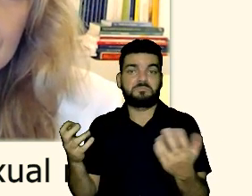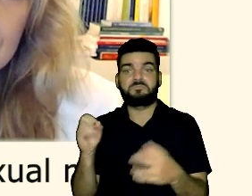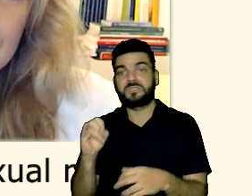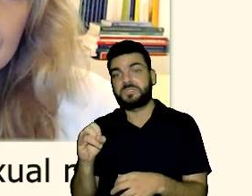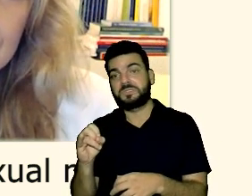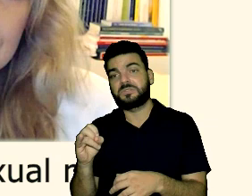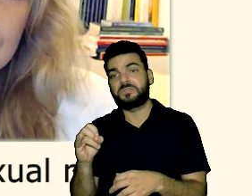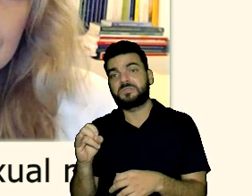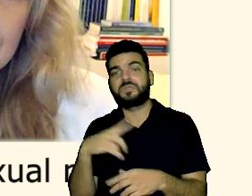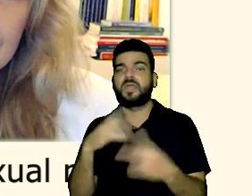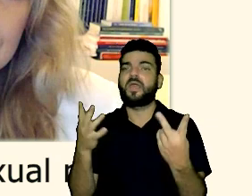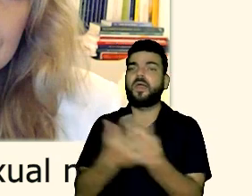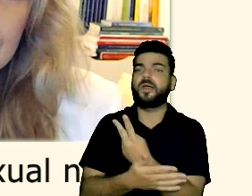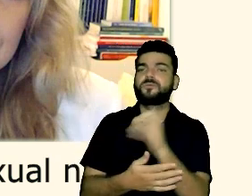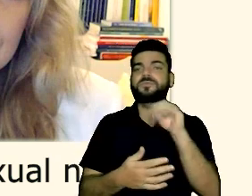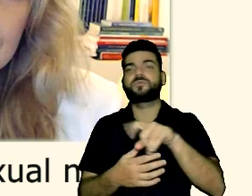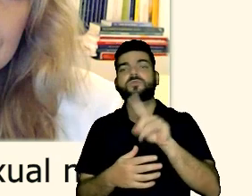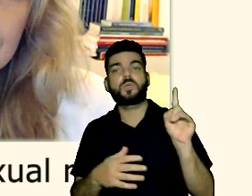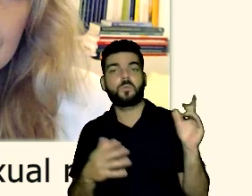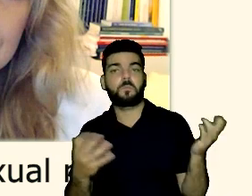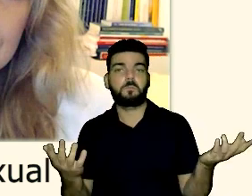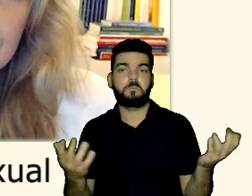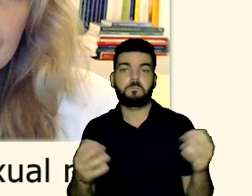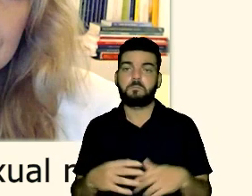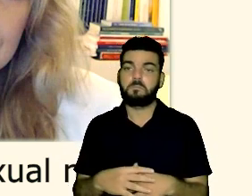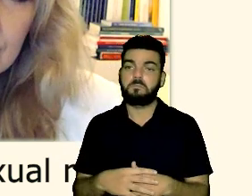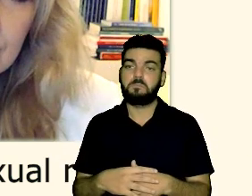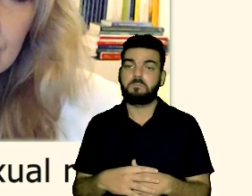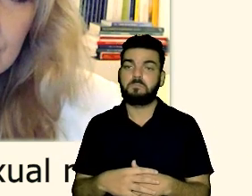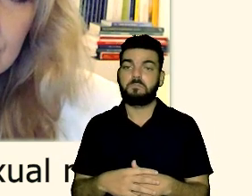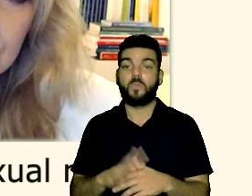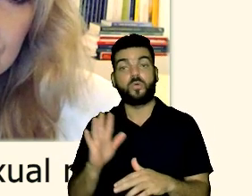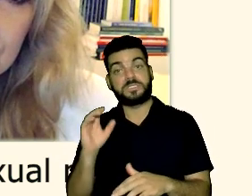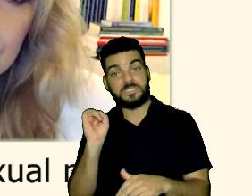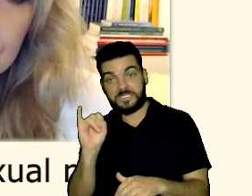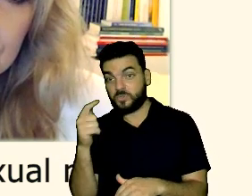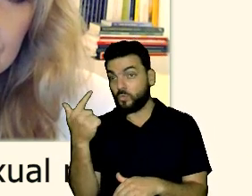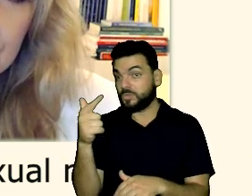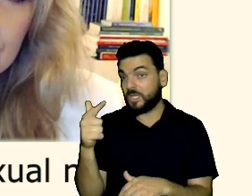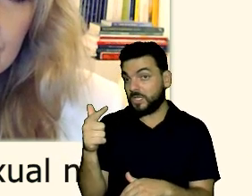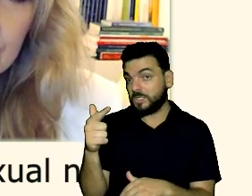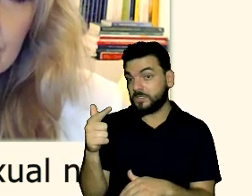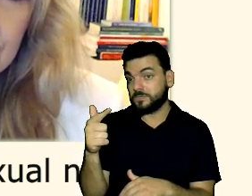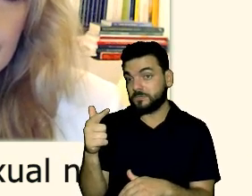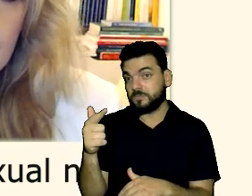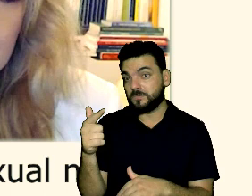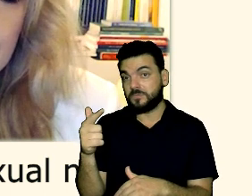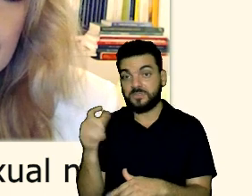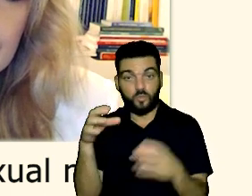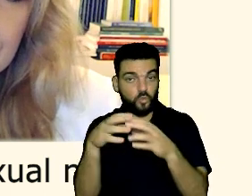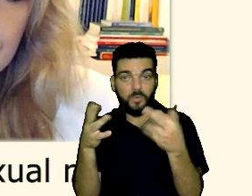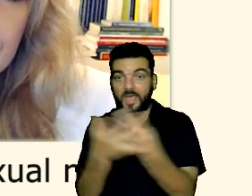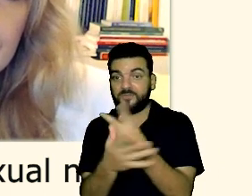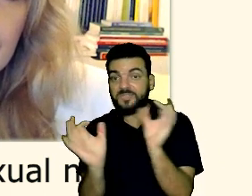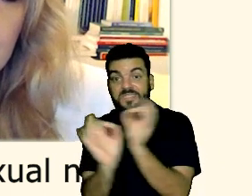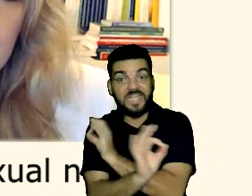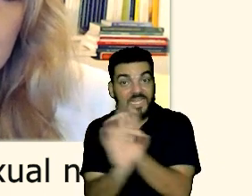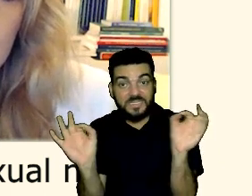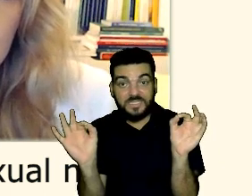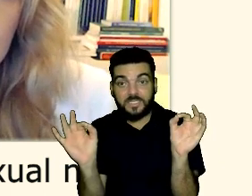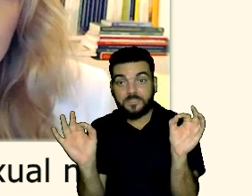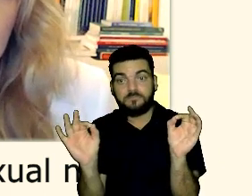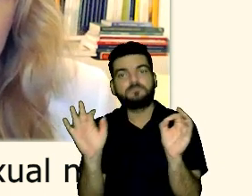gente perceber se tem alguma coisa errada com alguém da equipe. E mesmo que não tenha, é uma maneira da